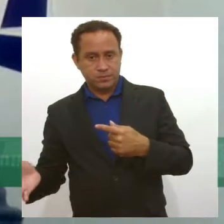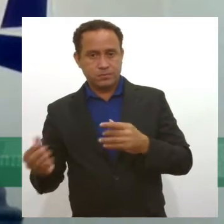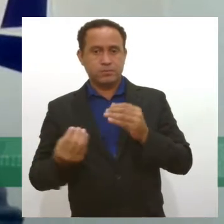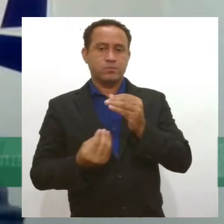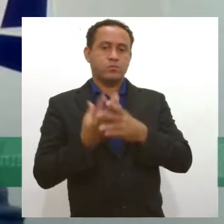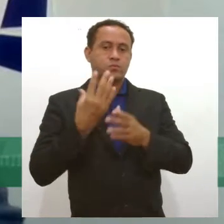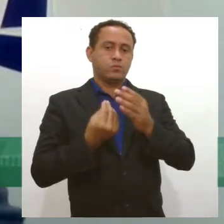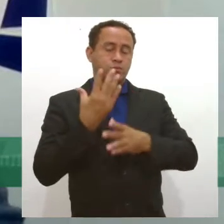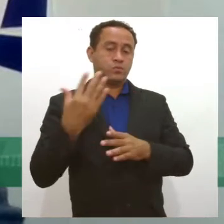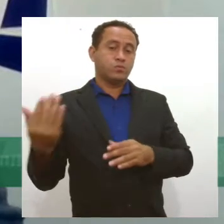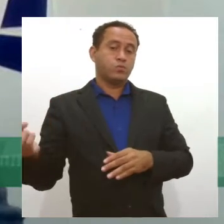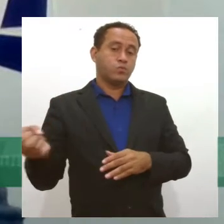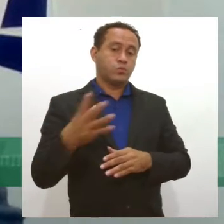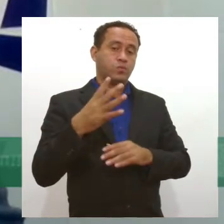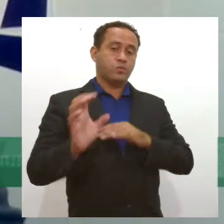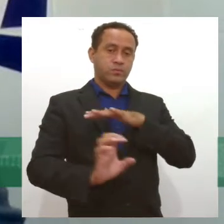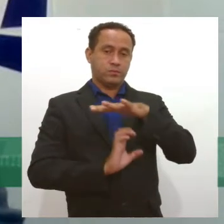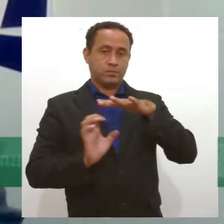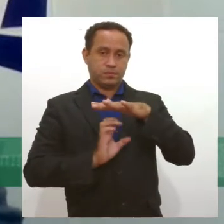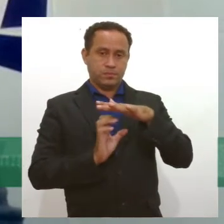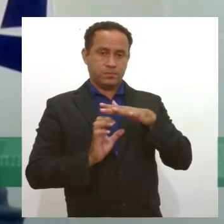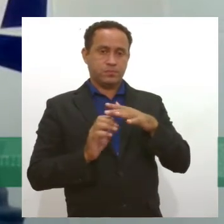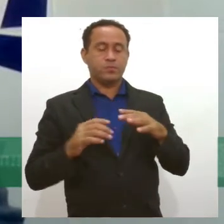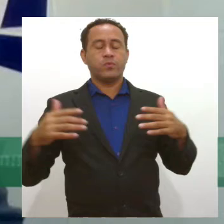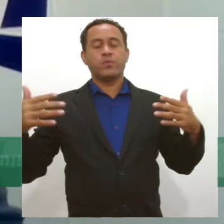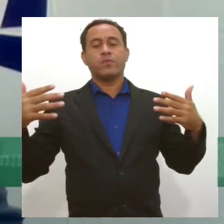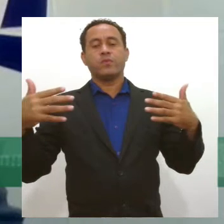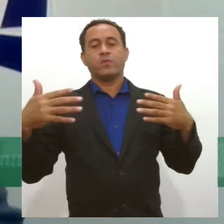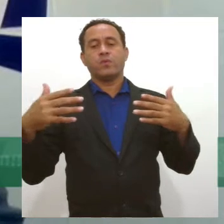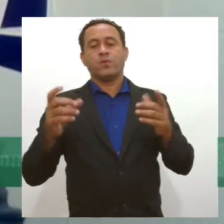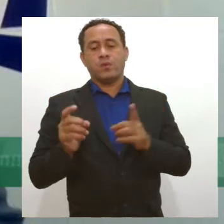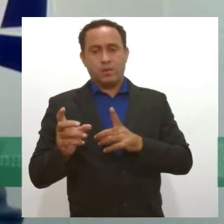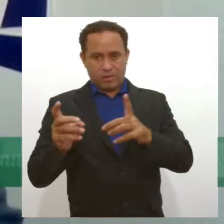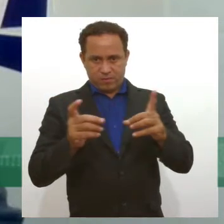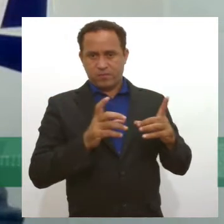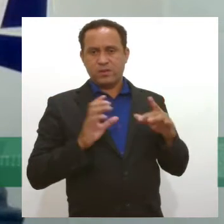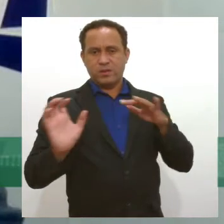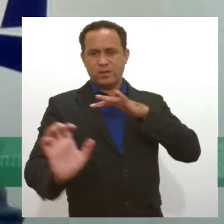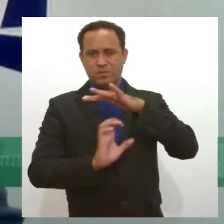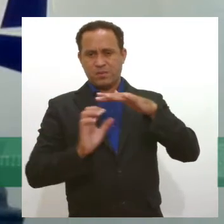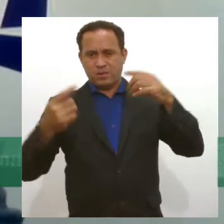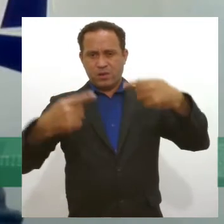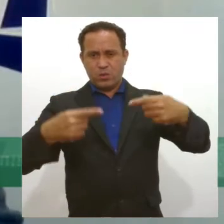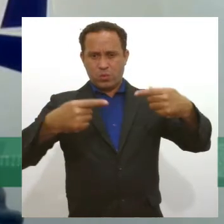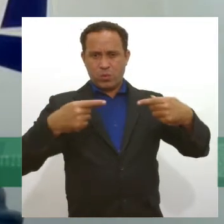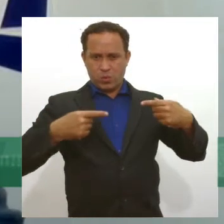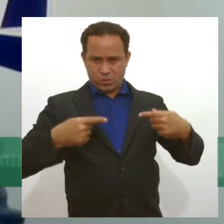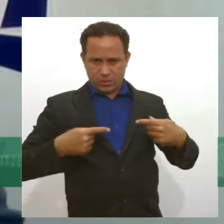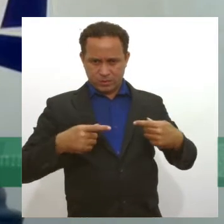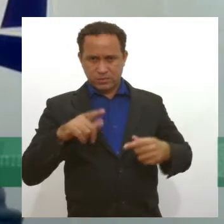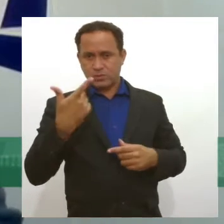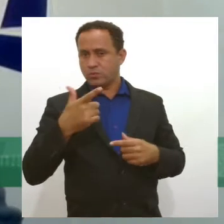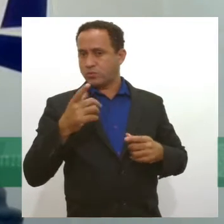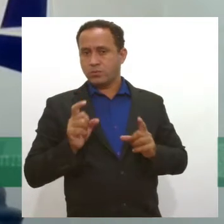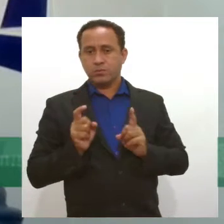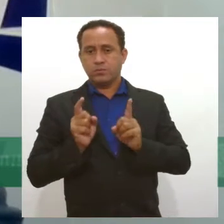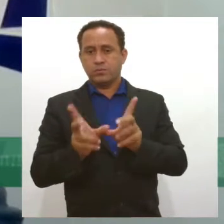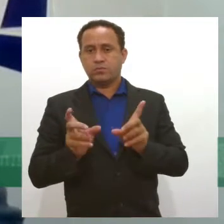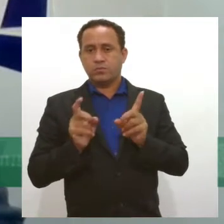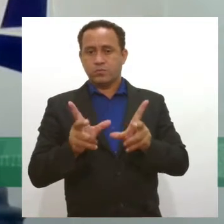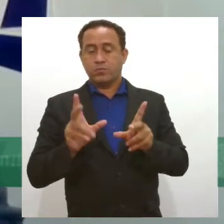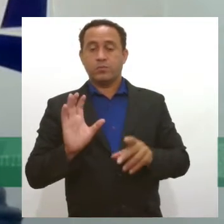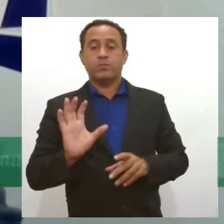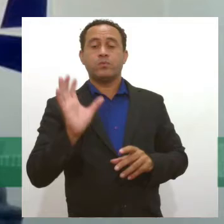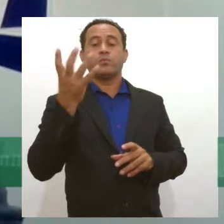dessas empresas. Na verdade, o mercado financeiro, ele não consegue colocar uma venda para o que está